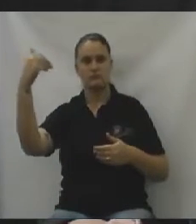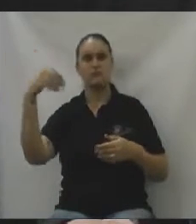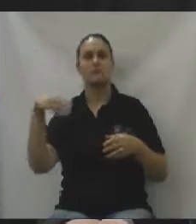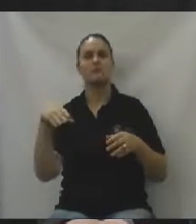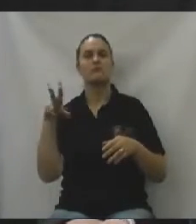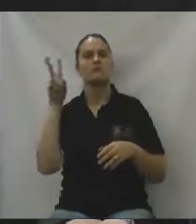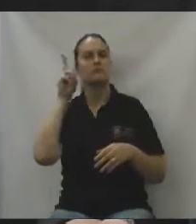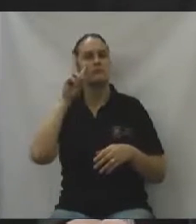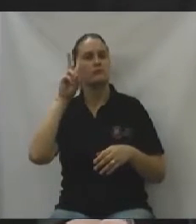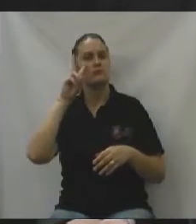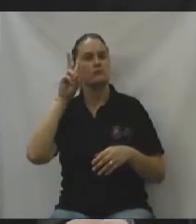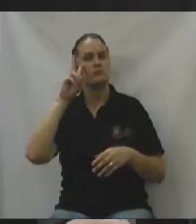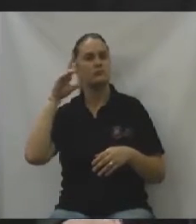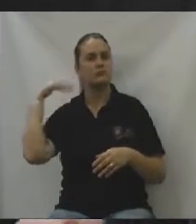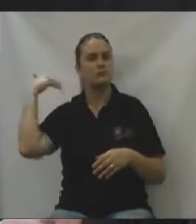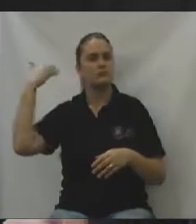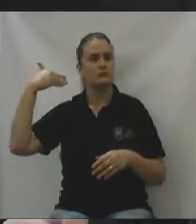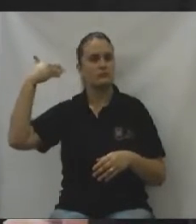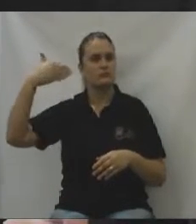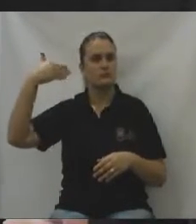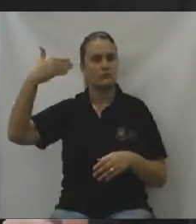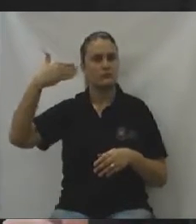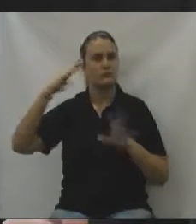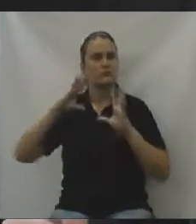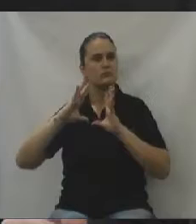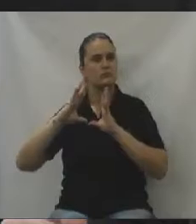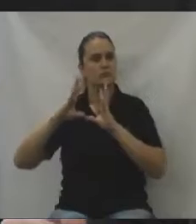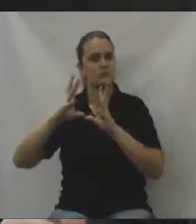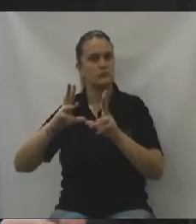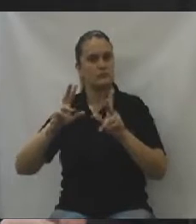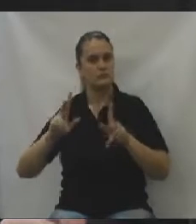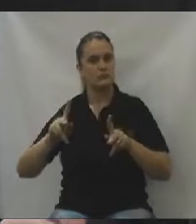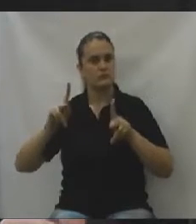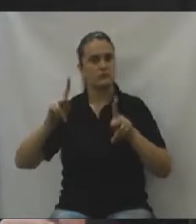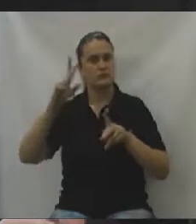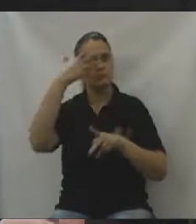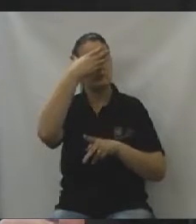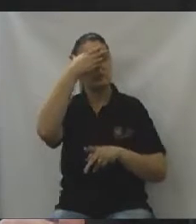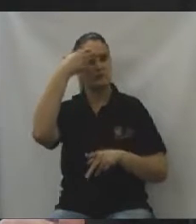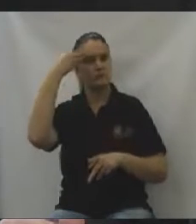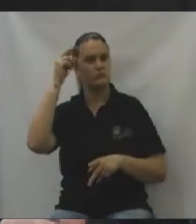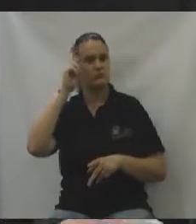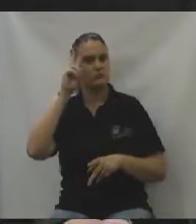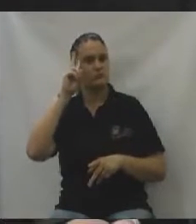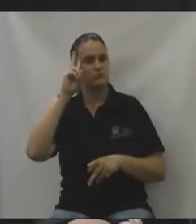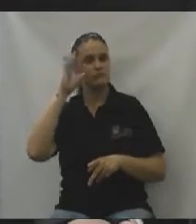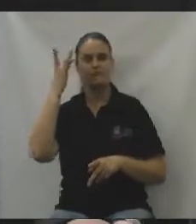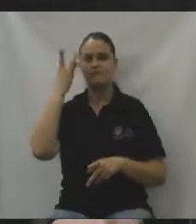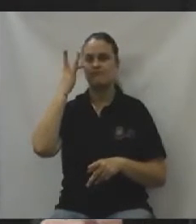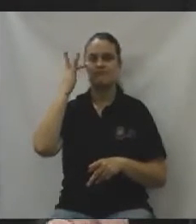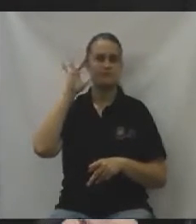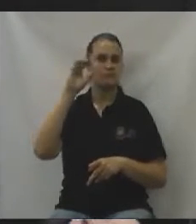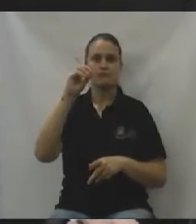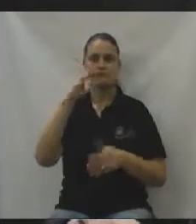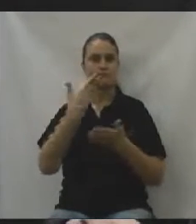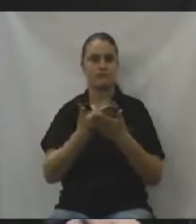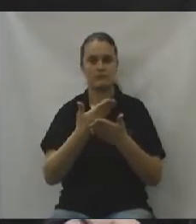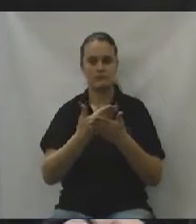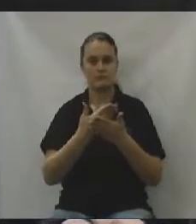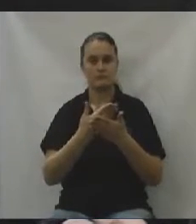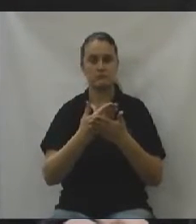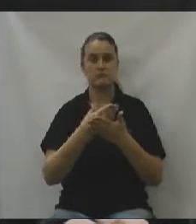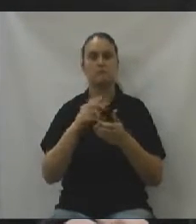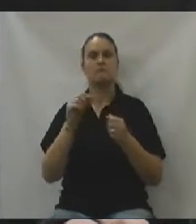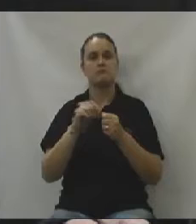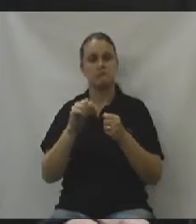de resgate, porque todo povo que esquece a sua história, não sabe e não estuda, tende